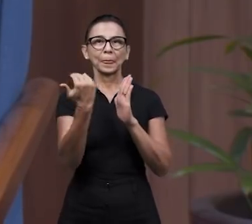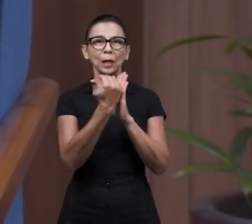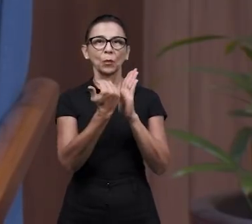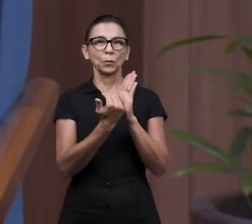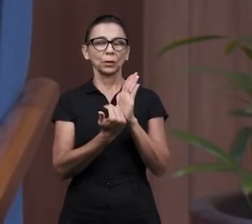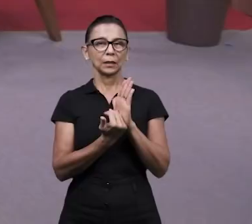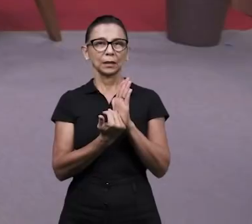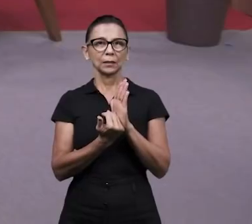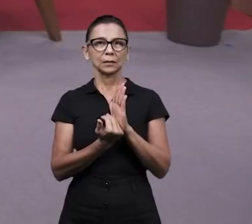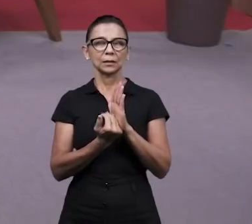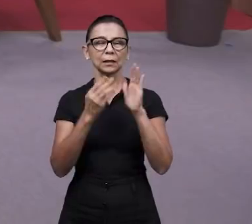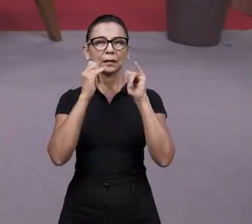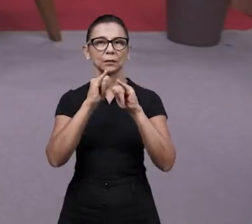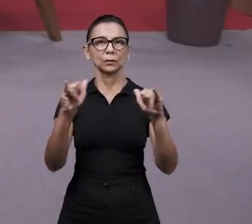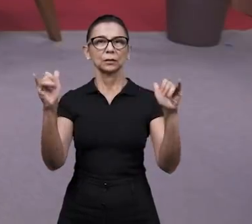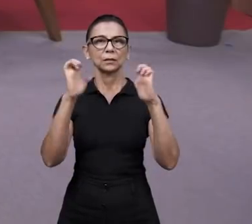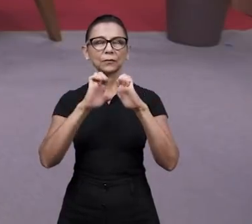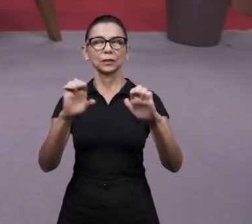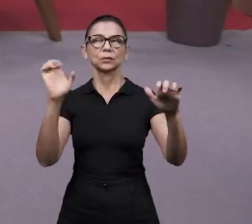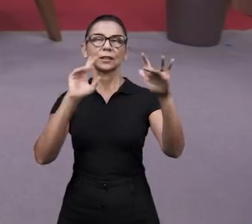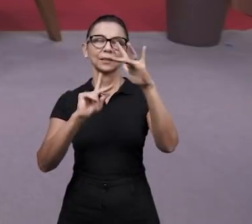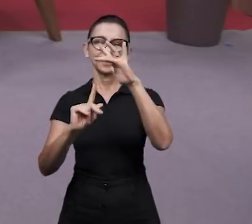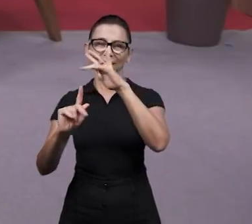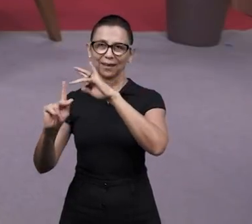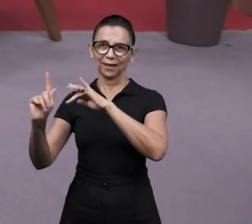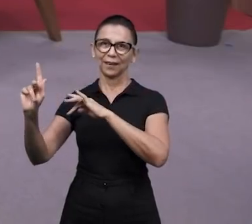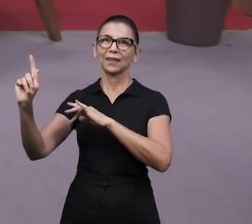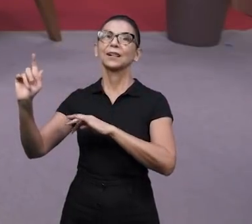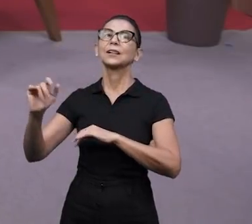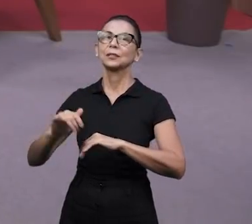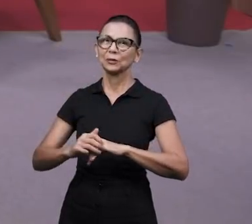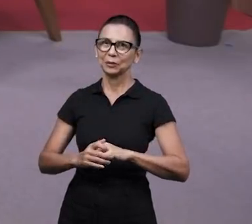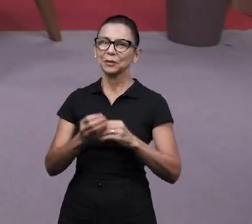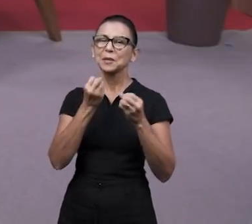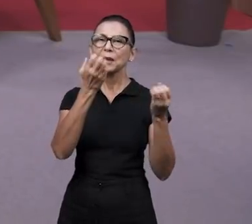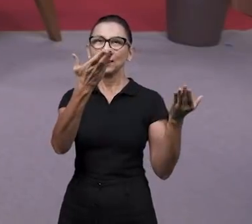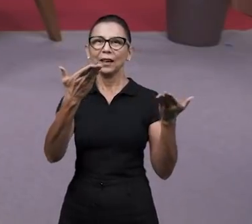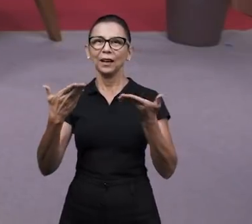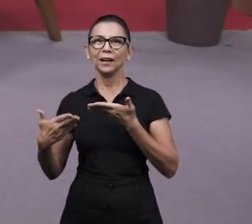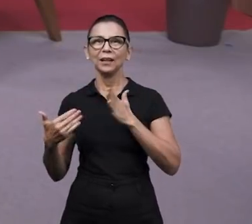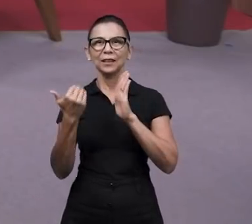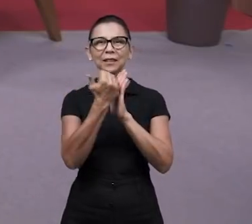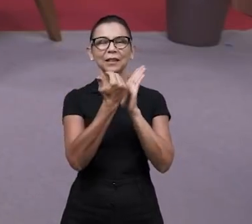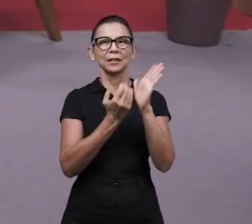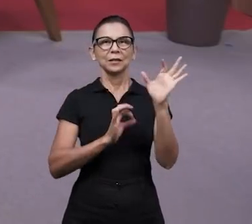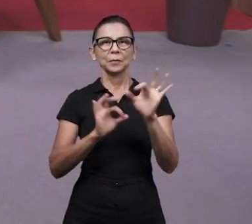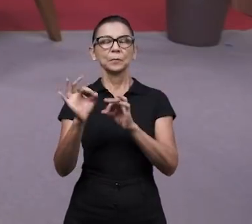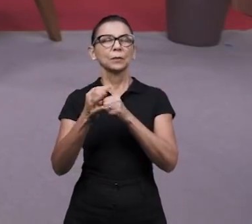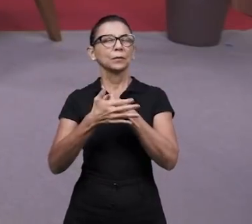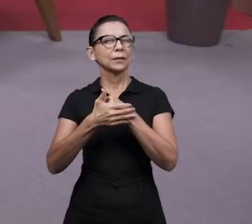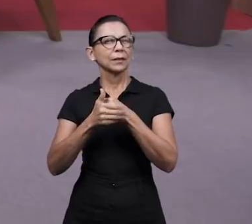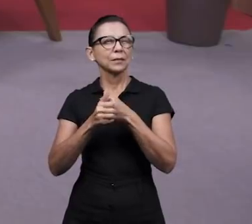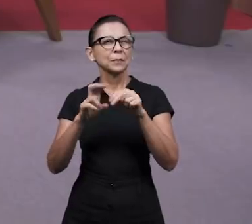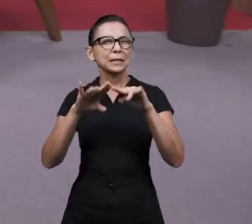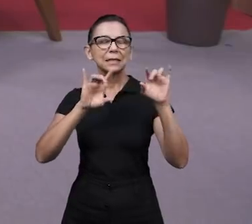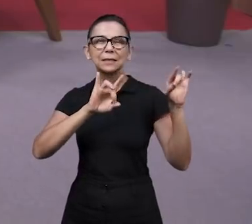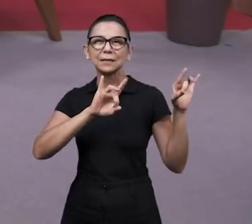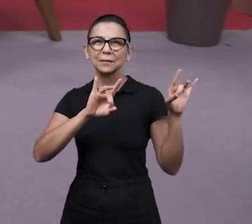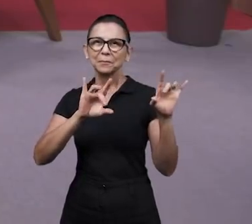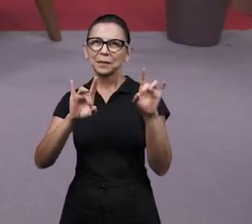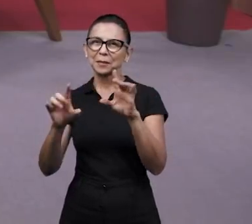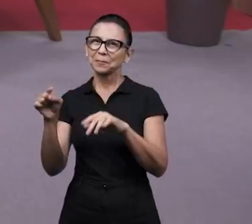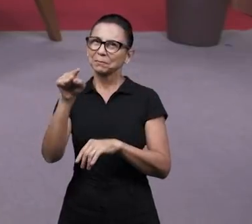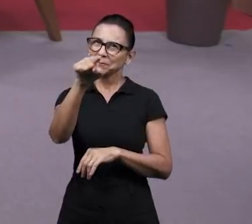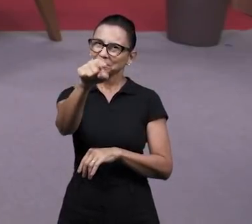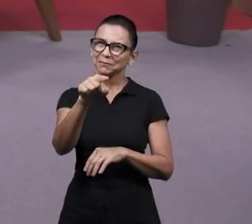do programa Anunciando o Evangelho Eterno. Seja bem-vindo a este programa que é feito com todo carinho e de maneira toda especial